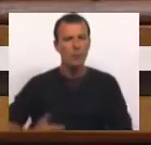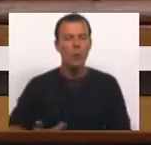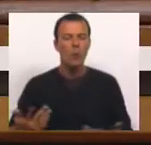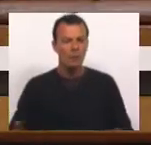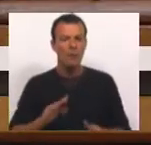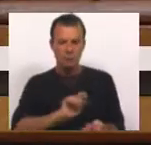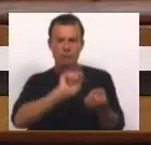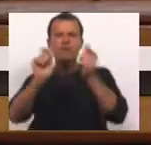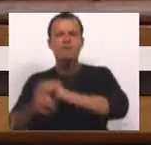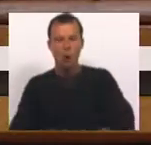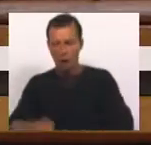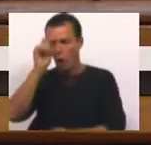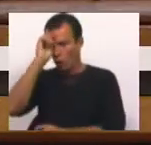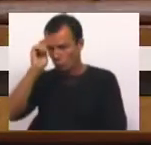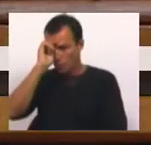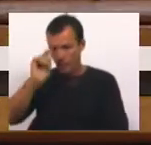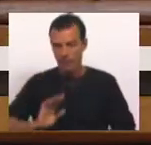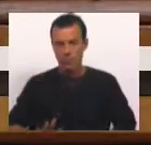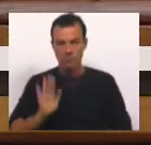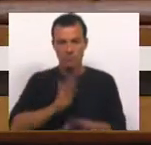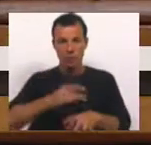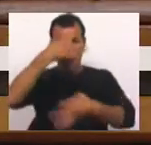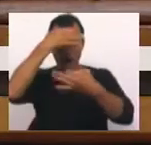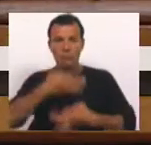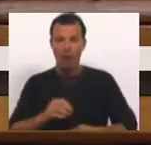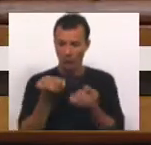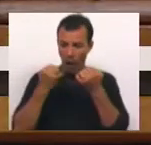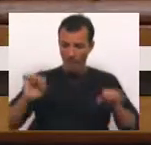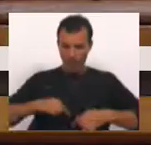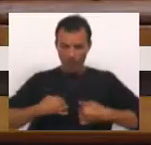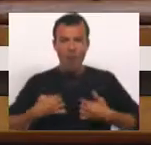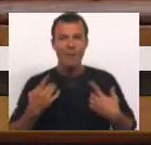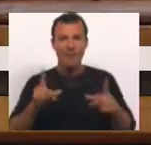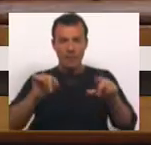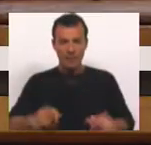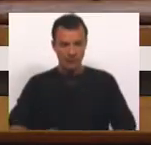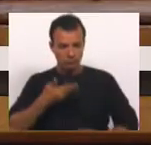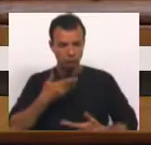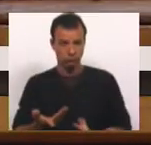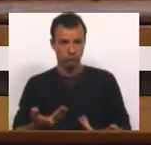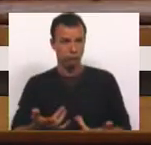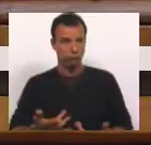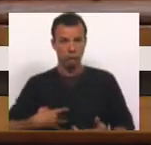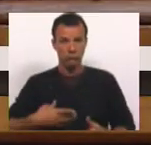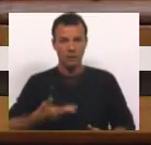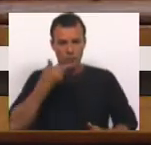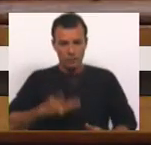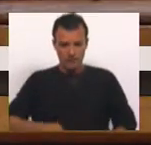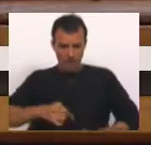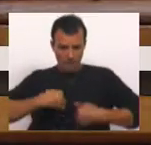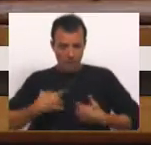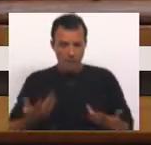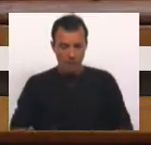ao respeito pelo princípio da sua dignidade e da sua autonomia e da sua soberania enquanto pessoa capaz